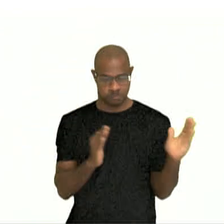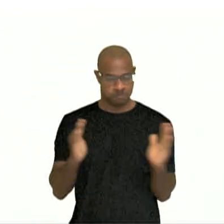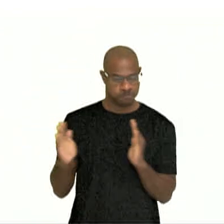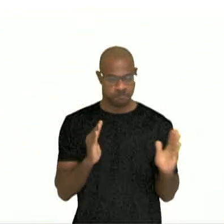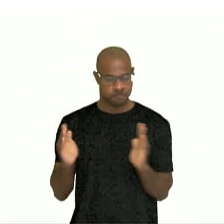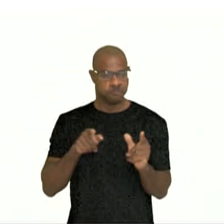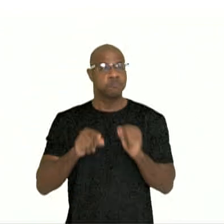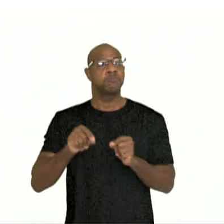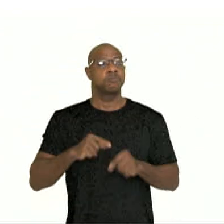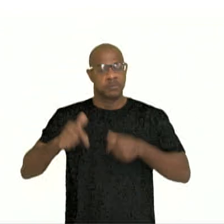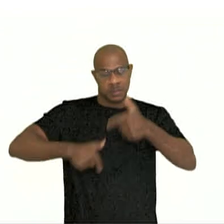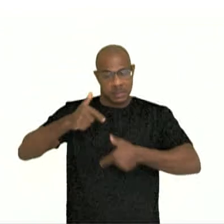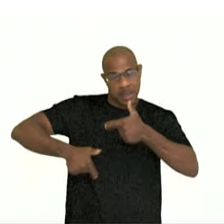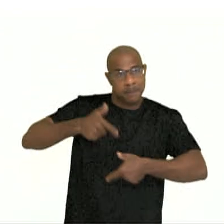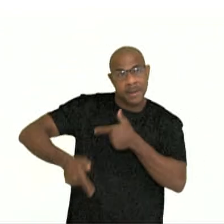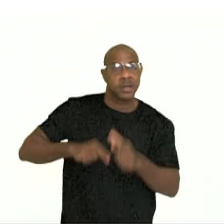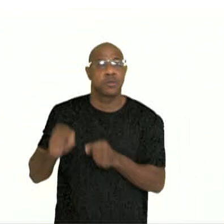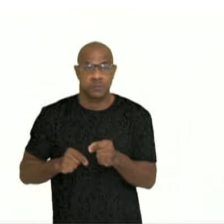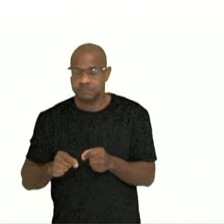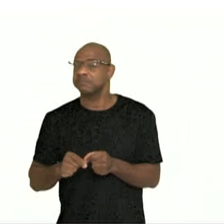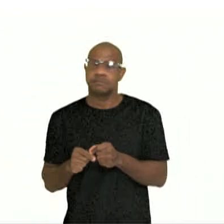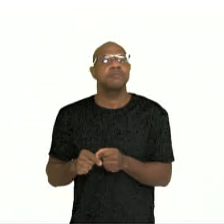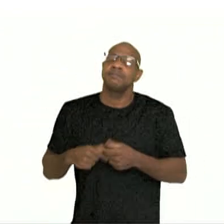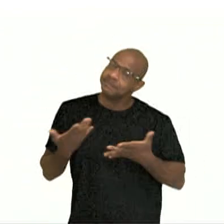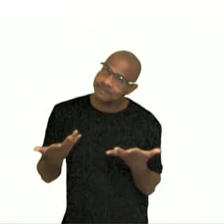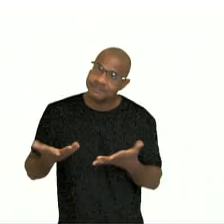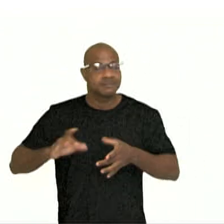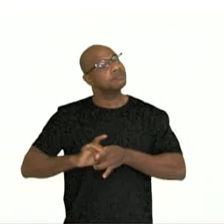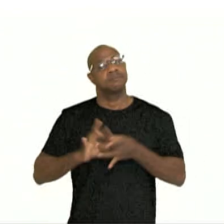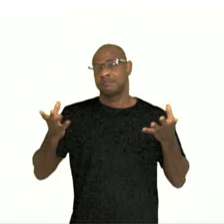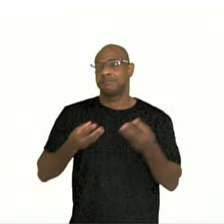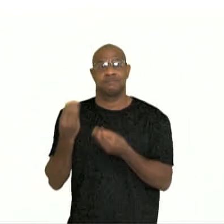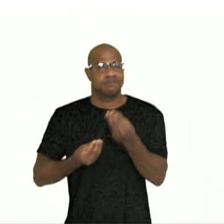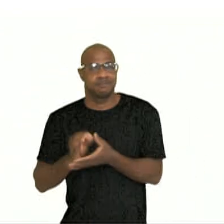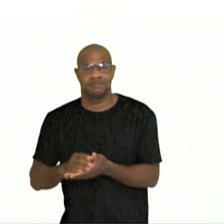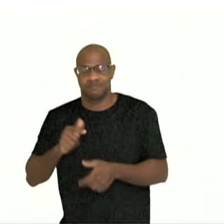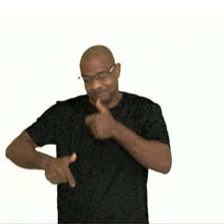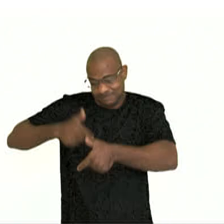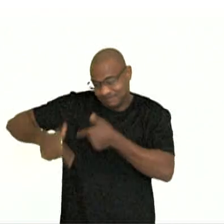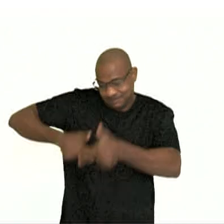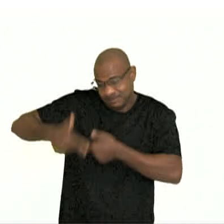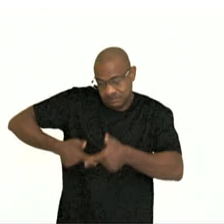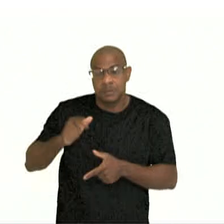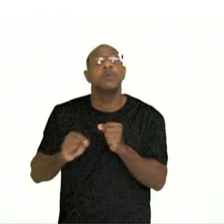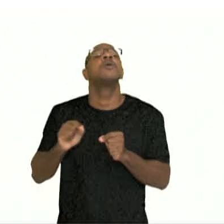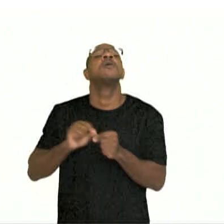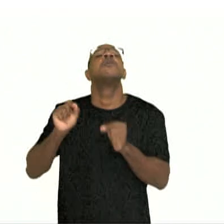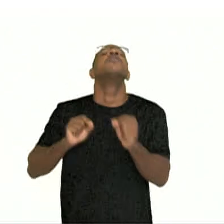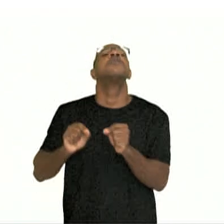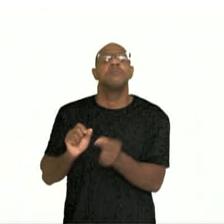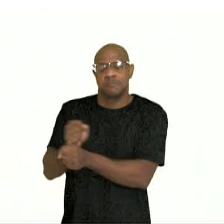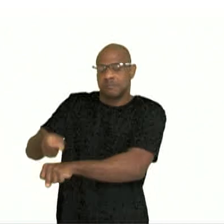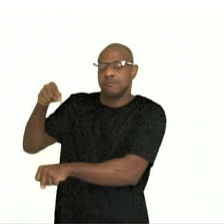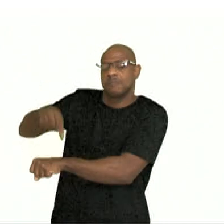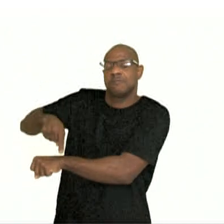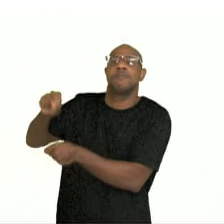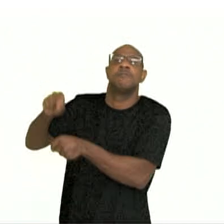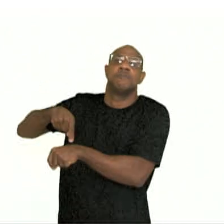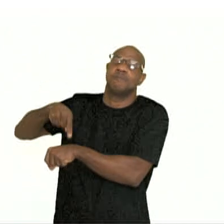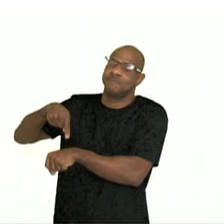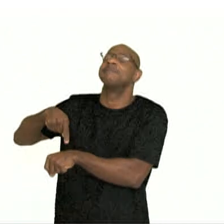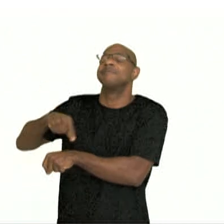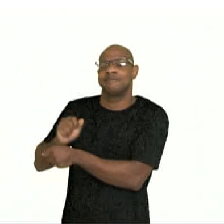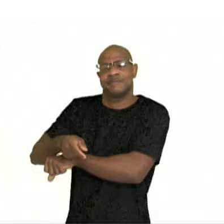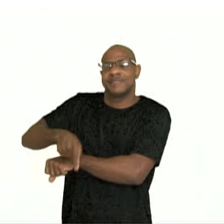o trabalho era realizado majoritariamente, ou seja, a maior parte do trabalho realizado em Roma era por escravos,